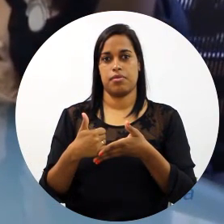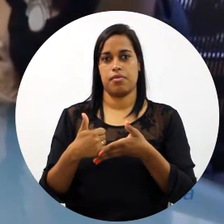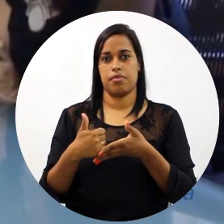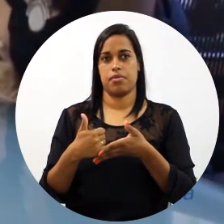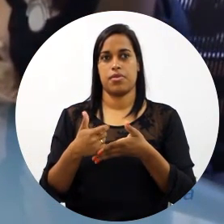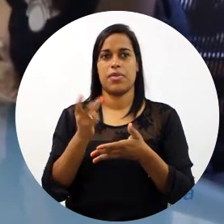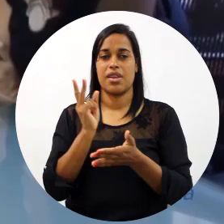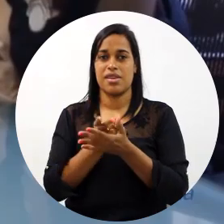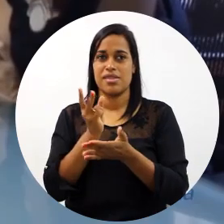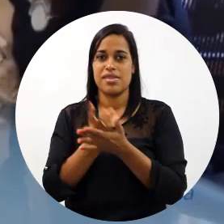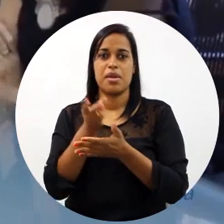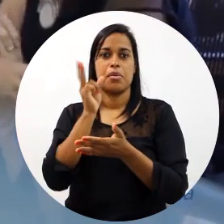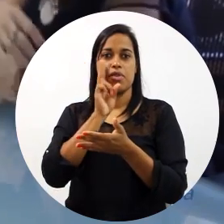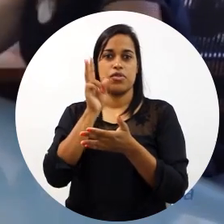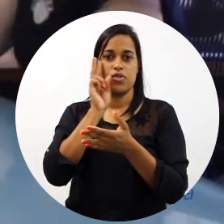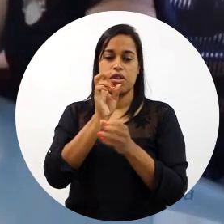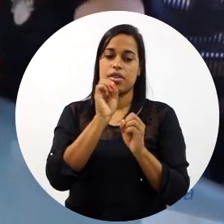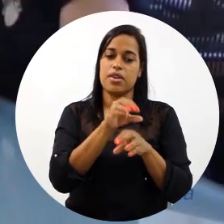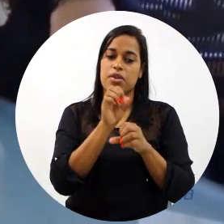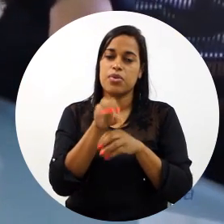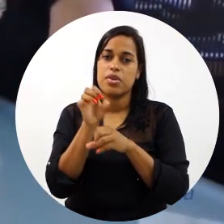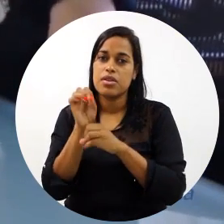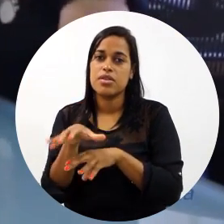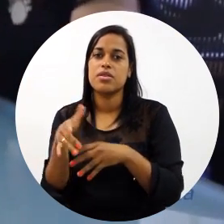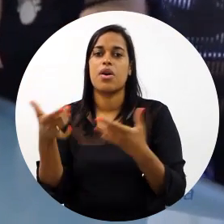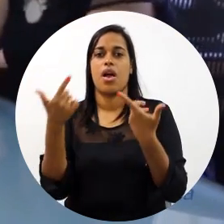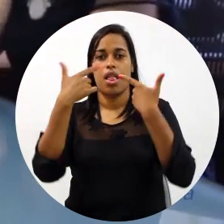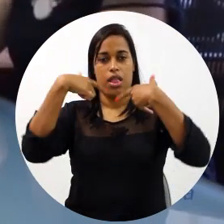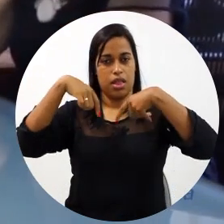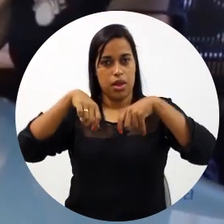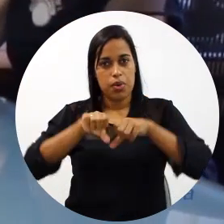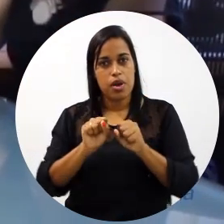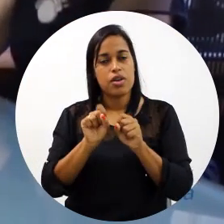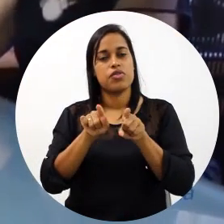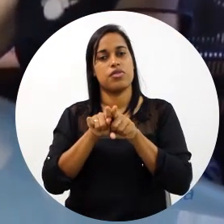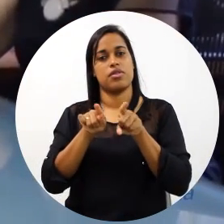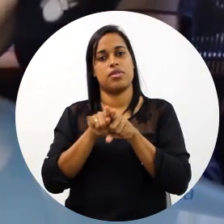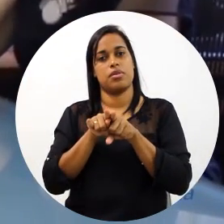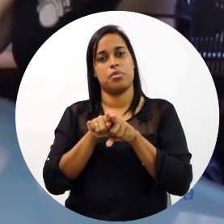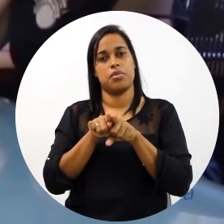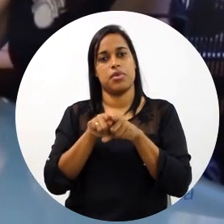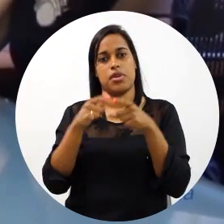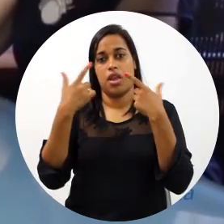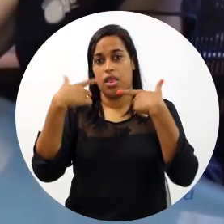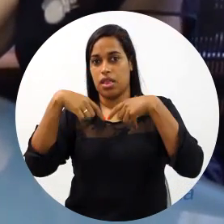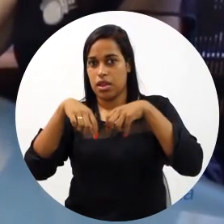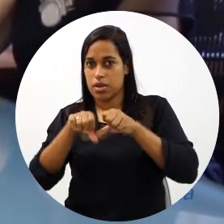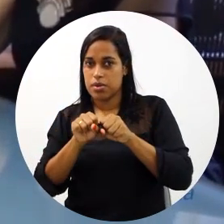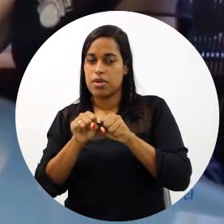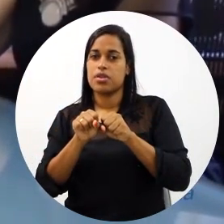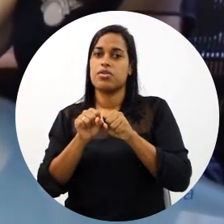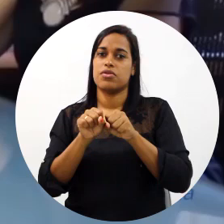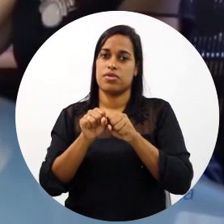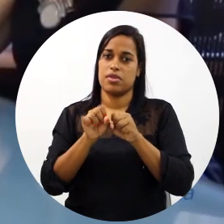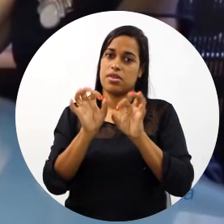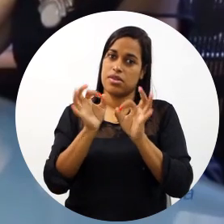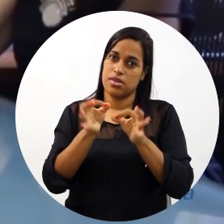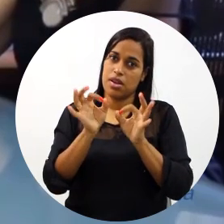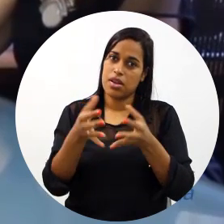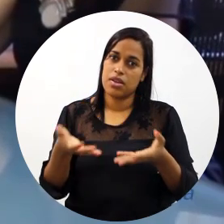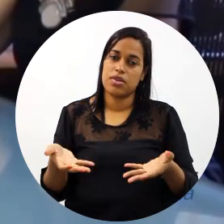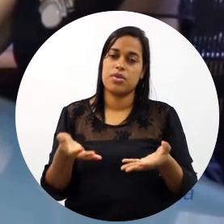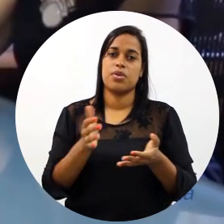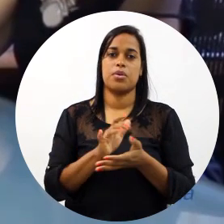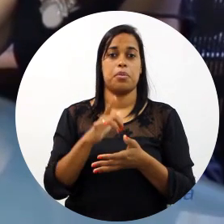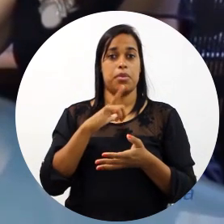volta à história da educação, né, que a gente tem que utilizar a linguagem de acordo com a linguagem de quem vai estar ouvindo, né? Exatamente.